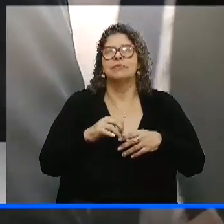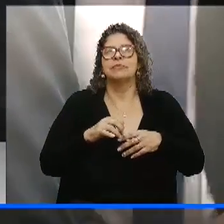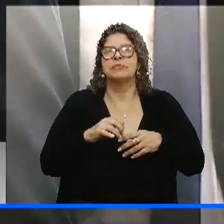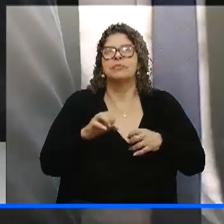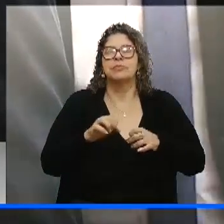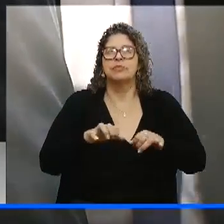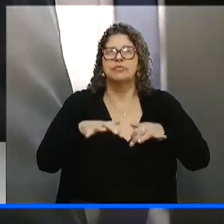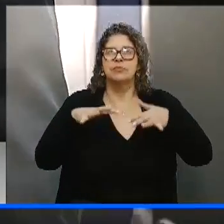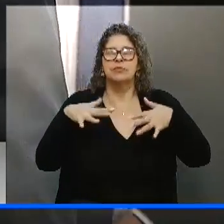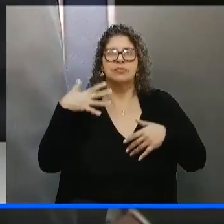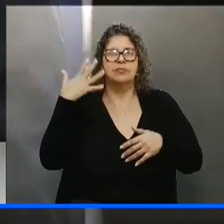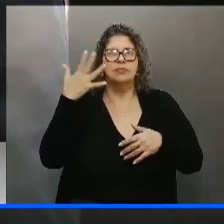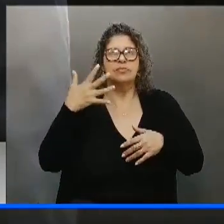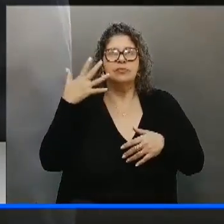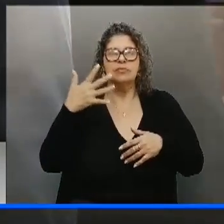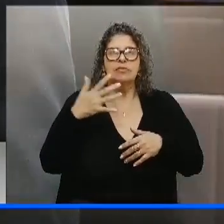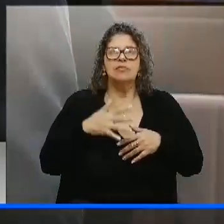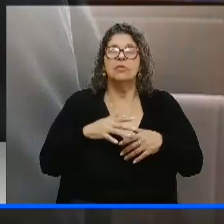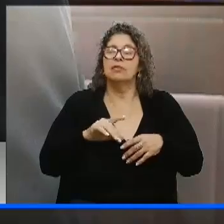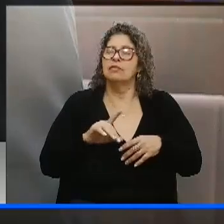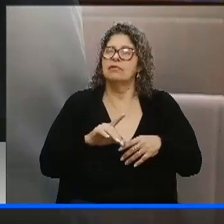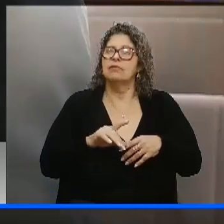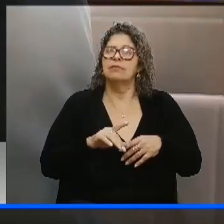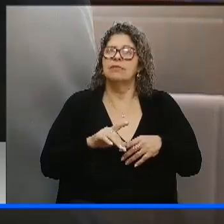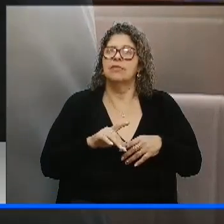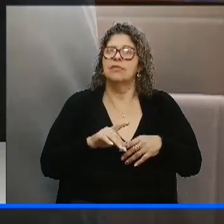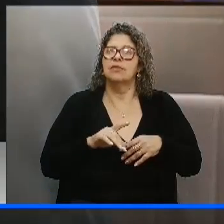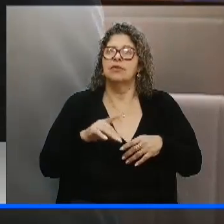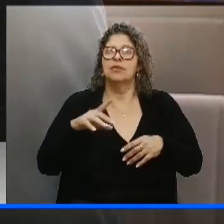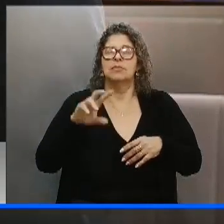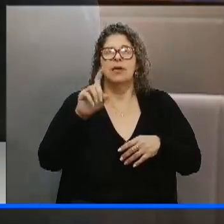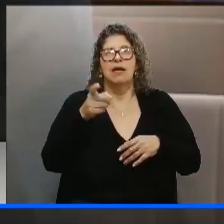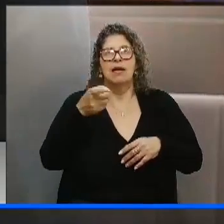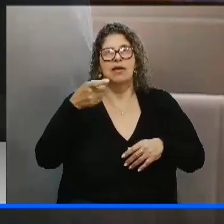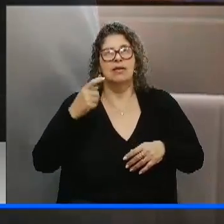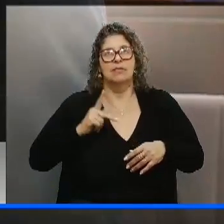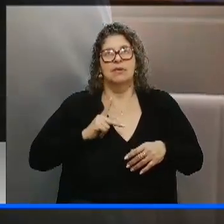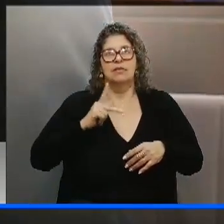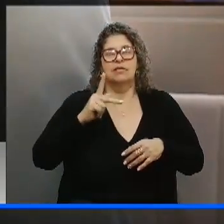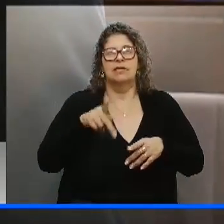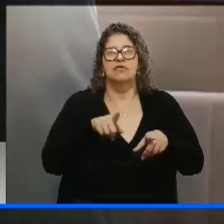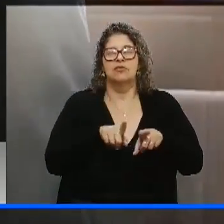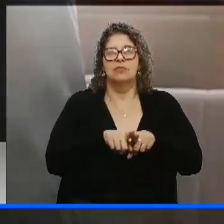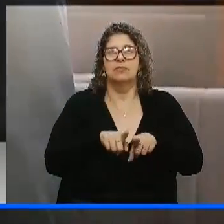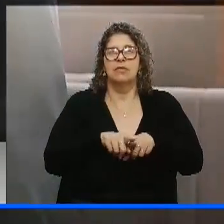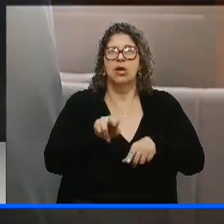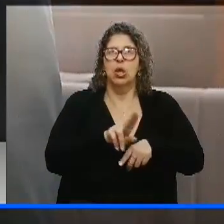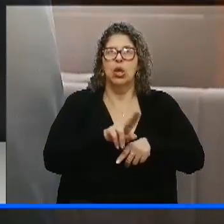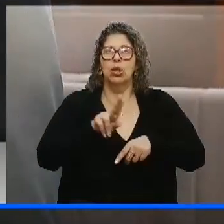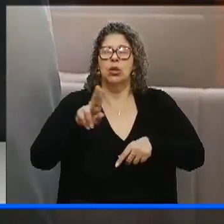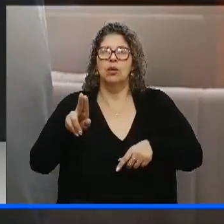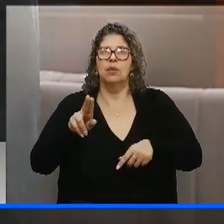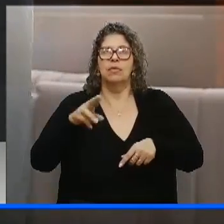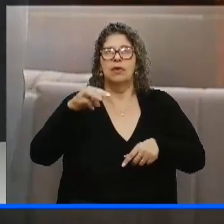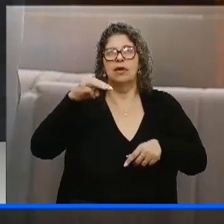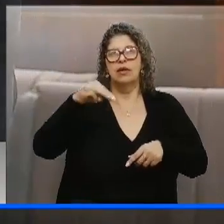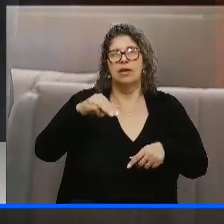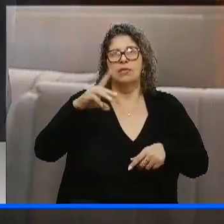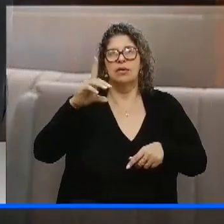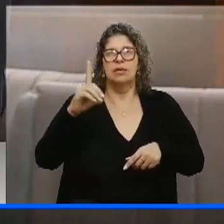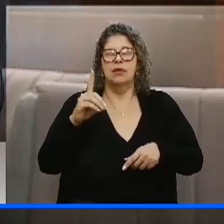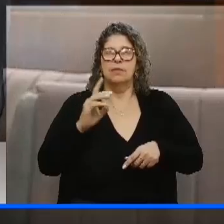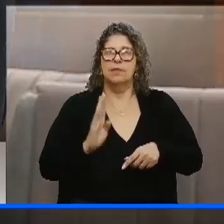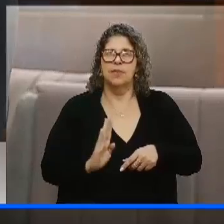nome não só como ex-presidente mas principalmente nome da bancada do pmdb